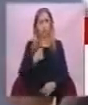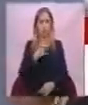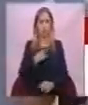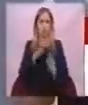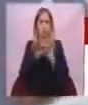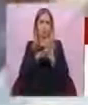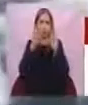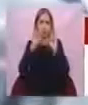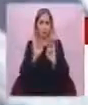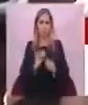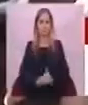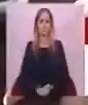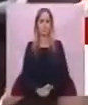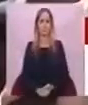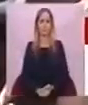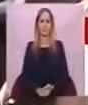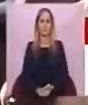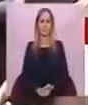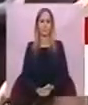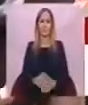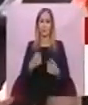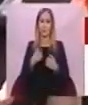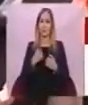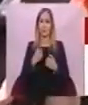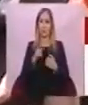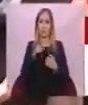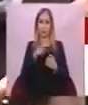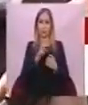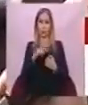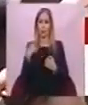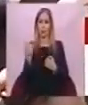Não serei eu nem tu, seremos nós,